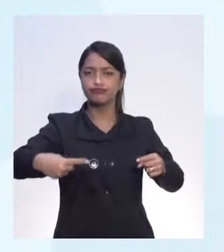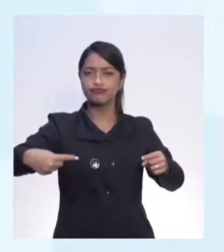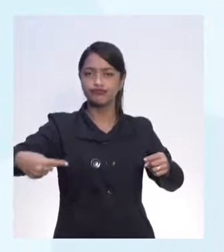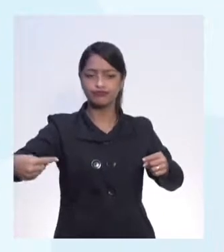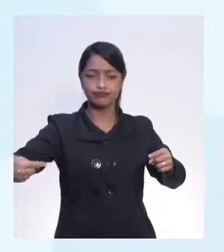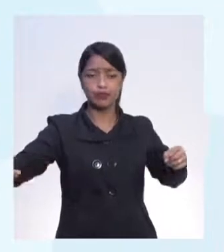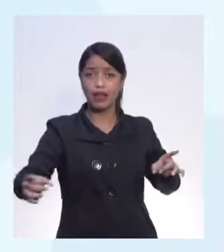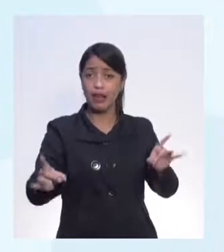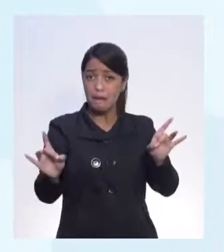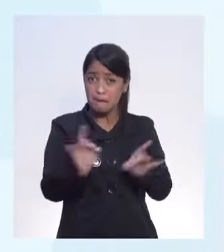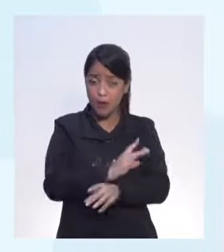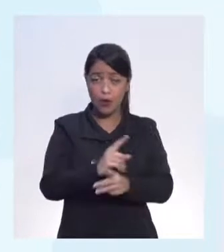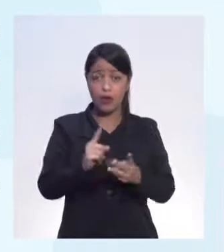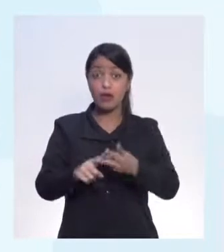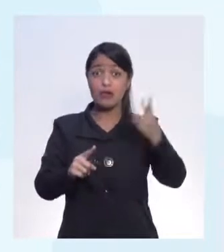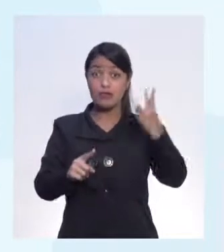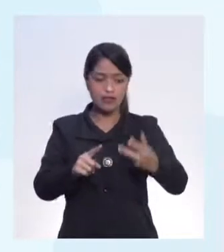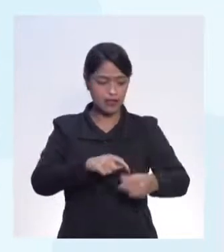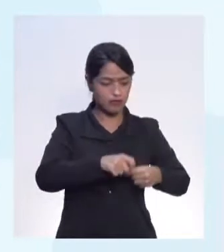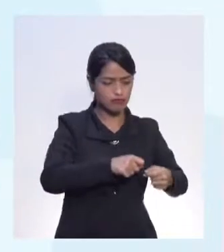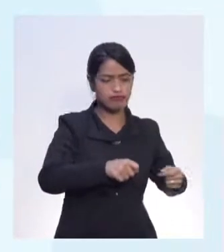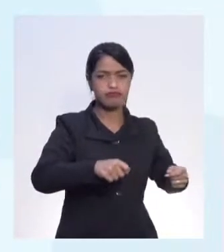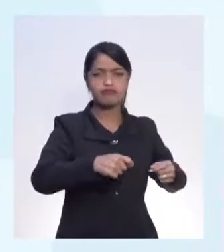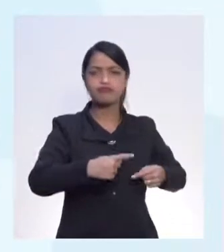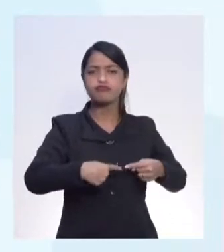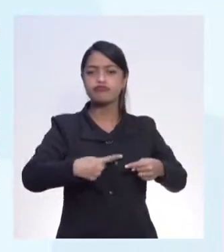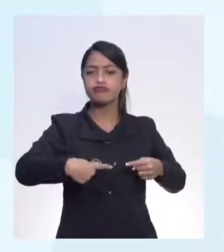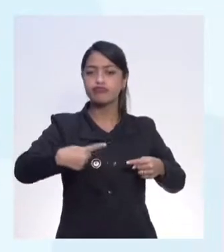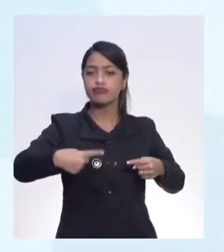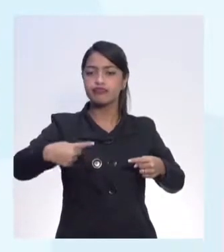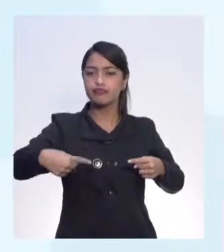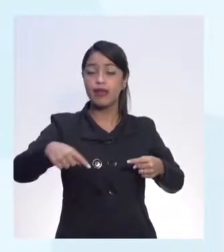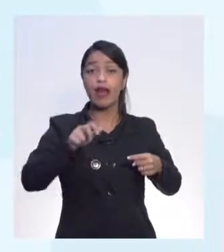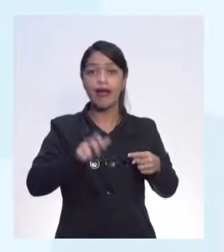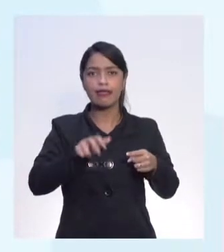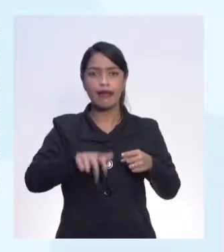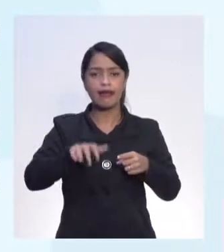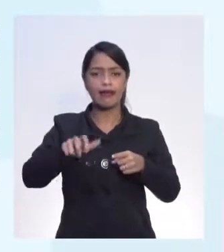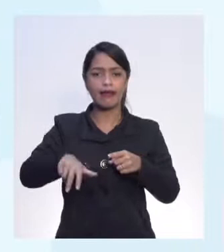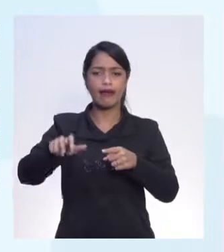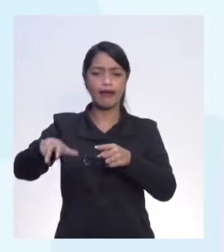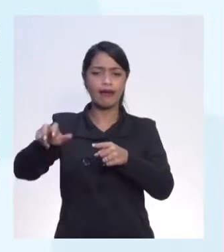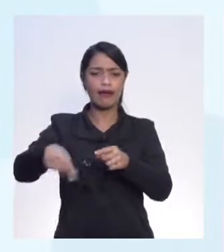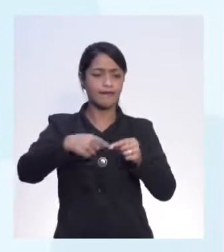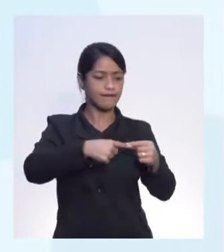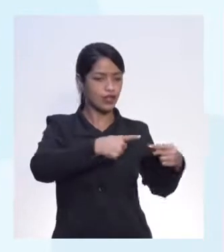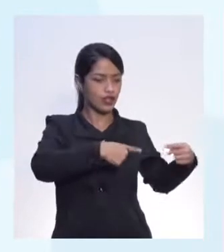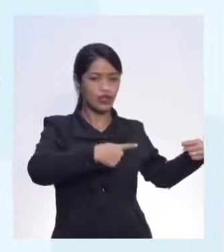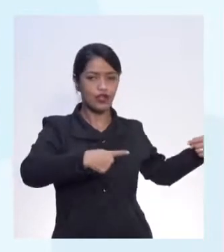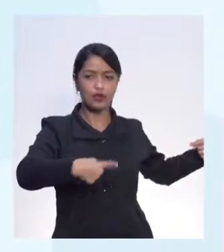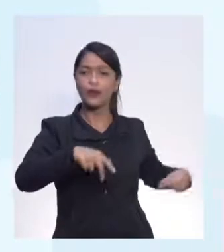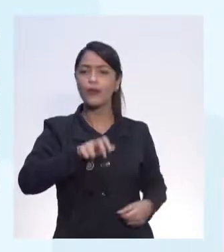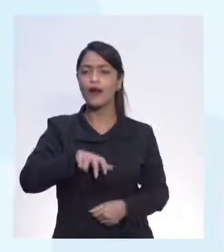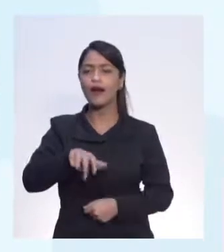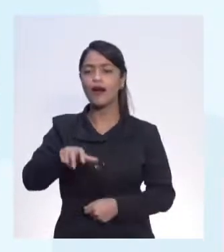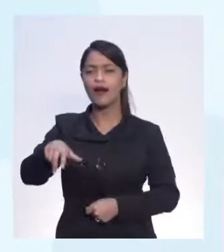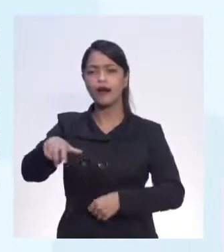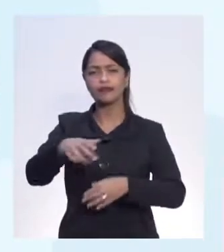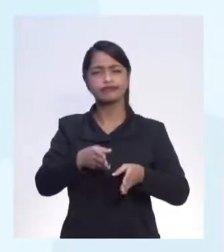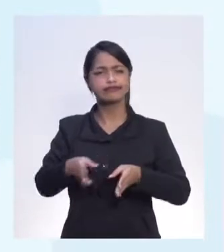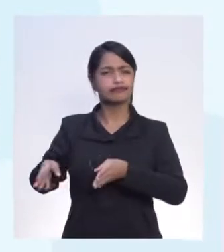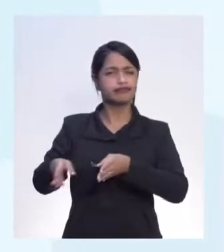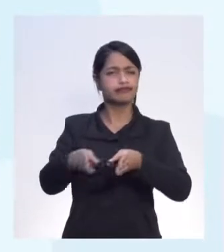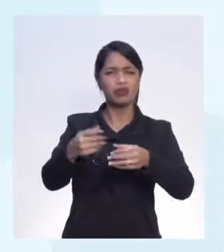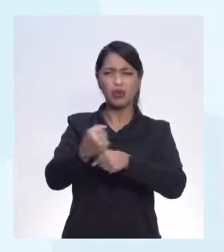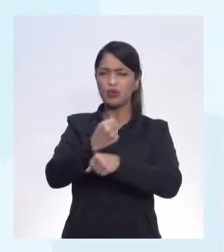Eram corredores e mais corredores, construídos da maneira mais atrapalhada possível, de propósito para